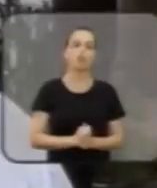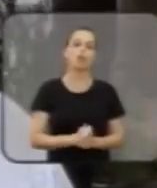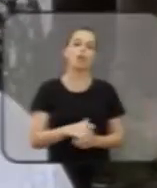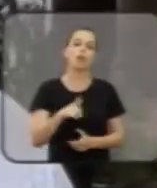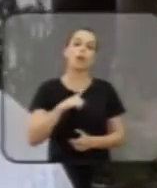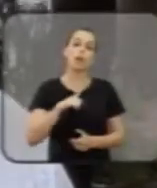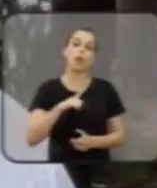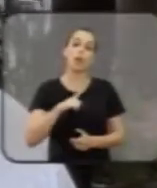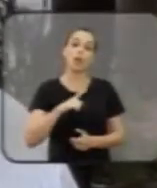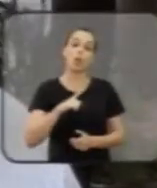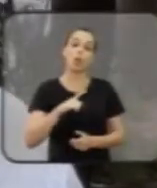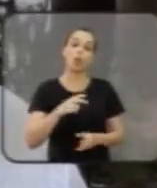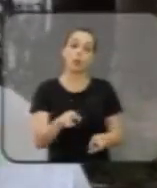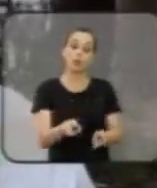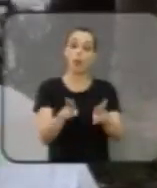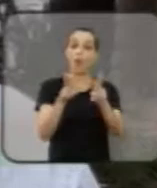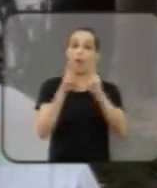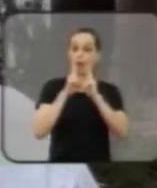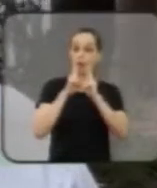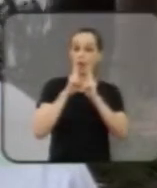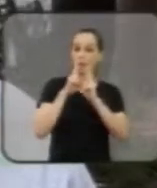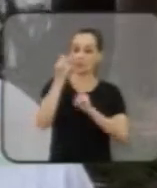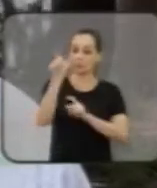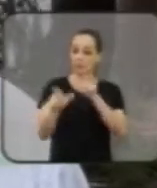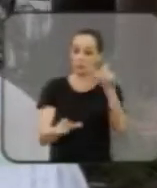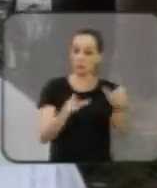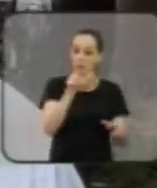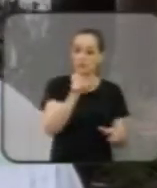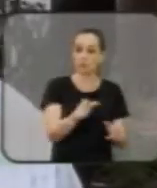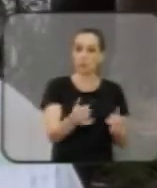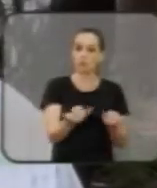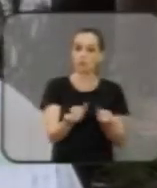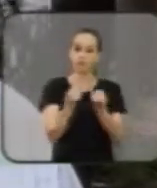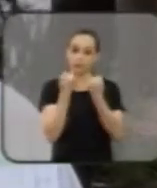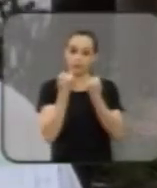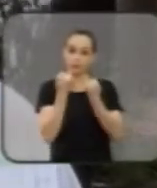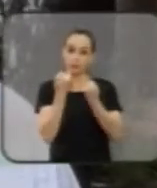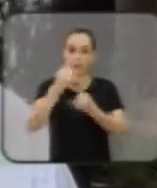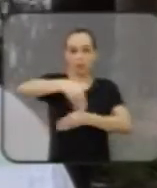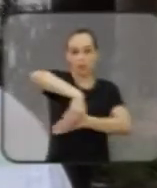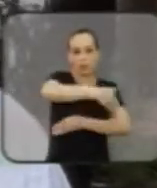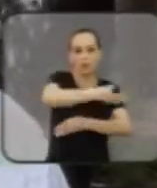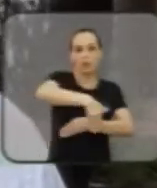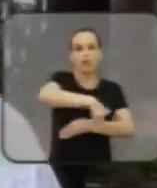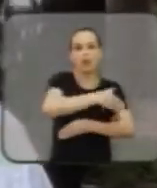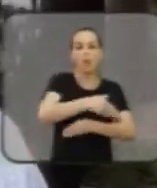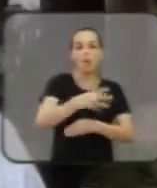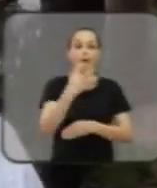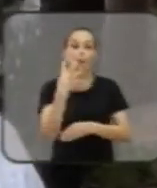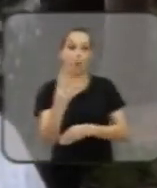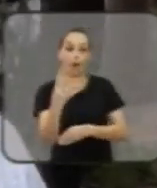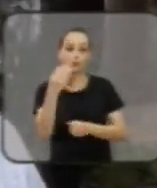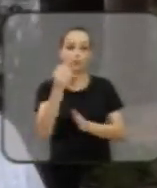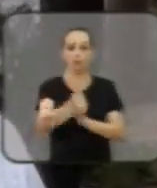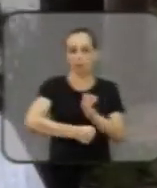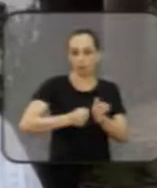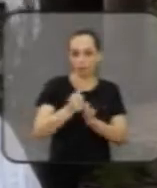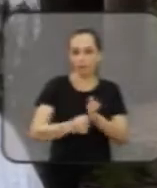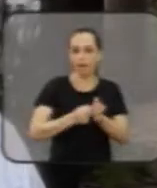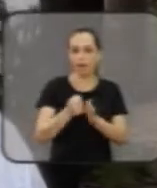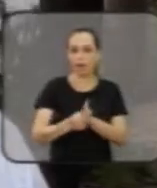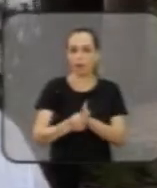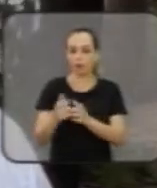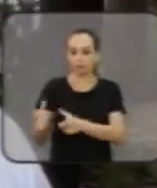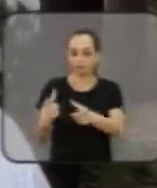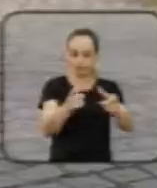Eu tenho recebido muitas reclamações da Rua Padre Duarte em vários locais,